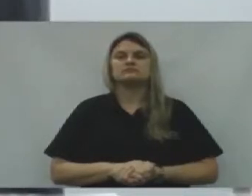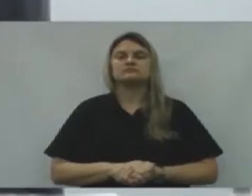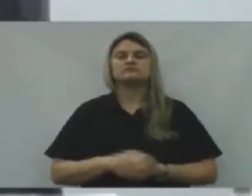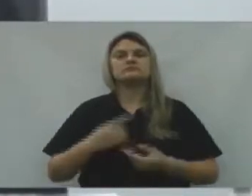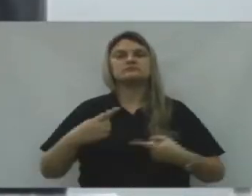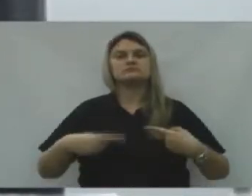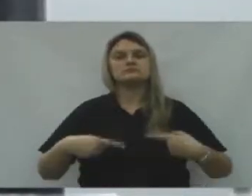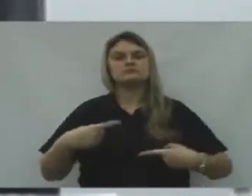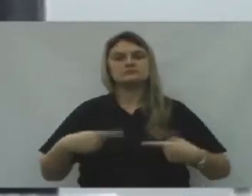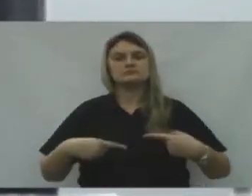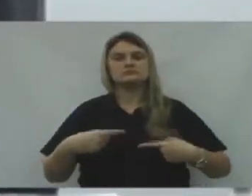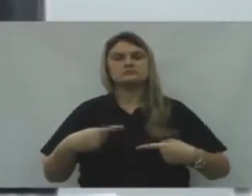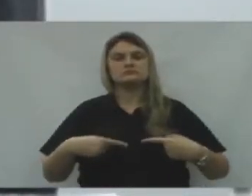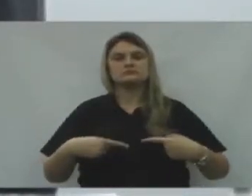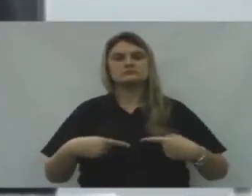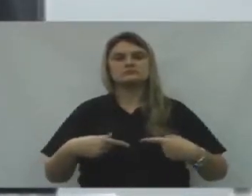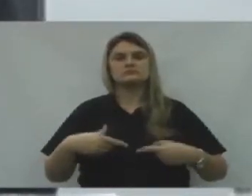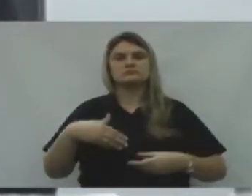Em discussão,